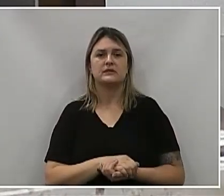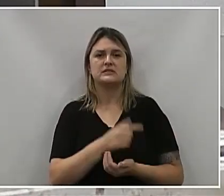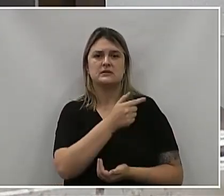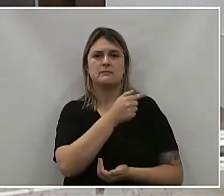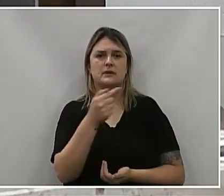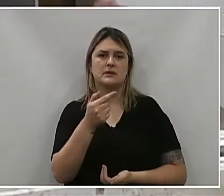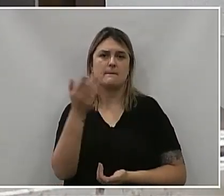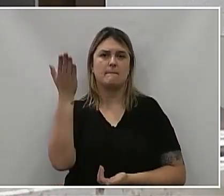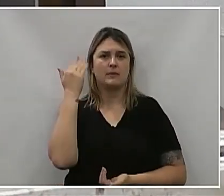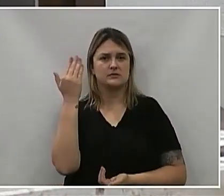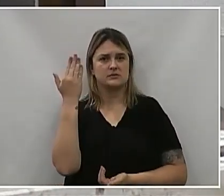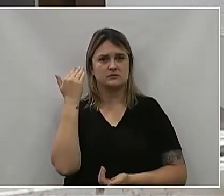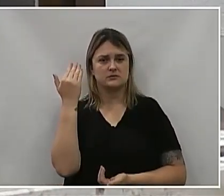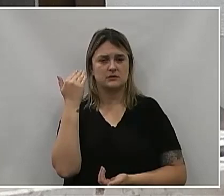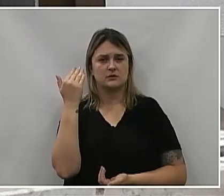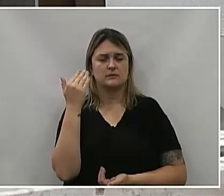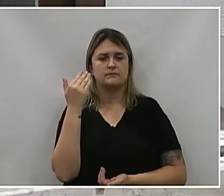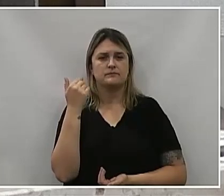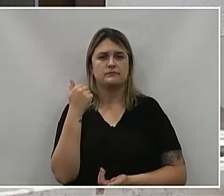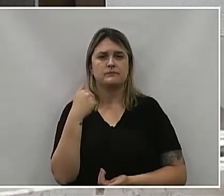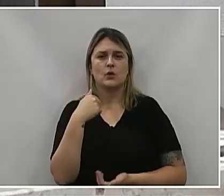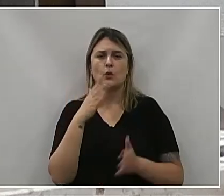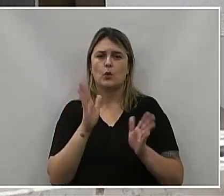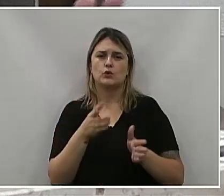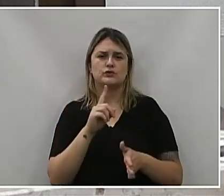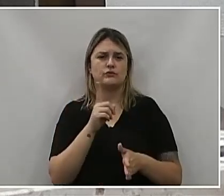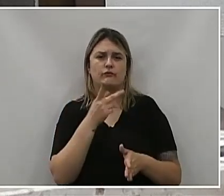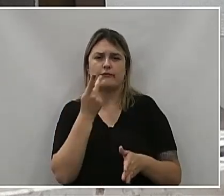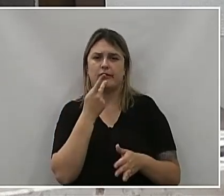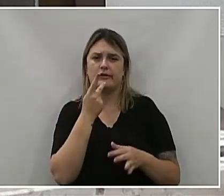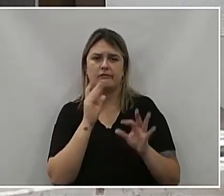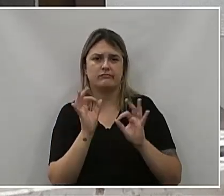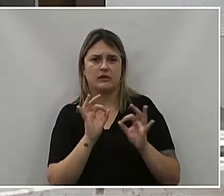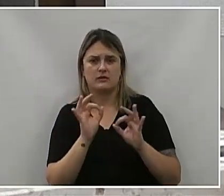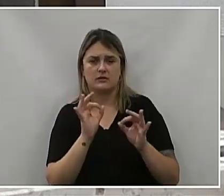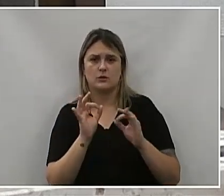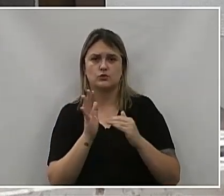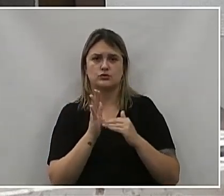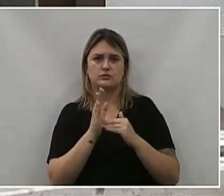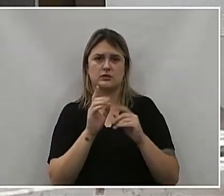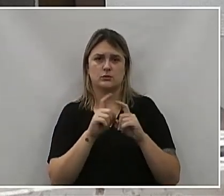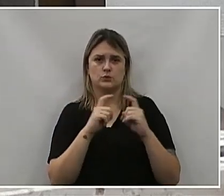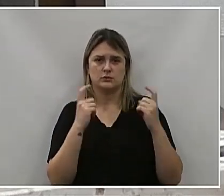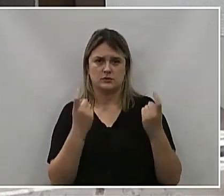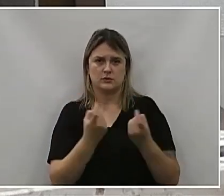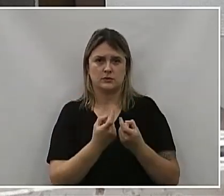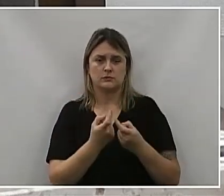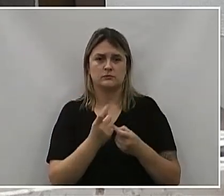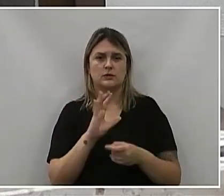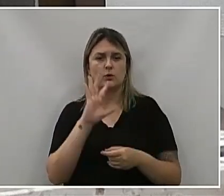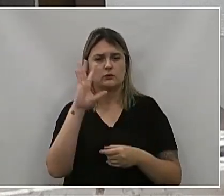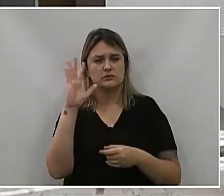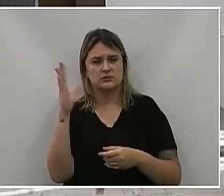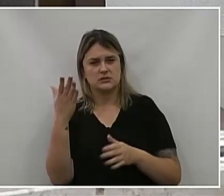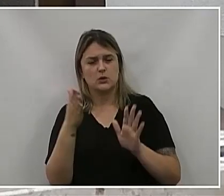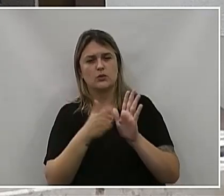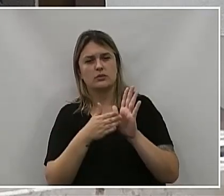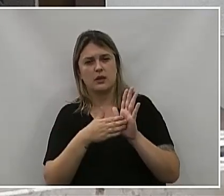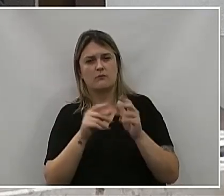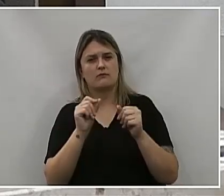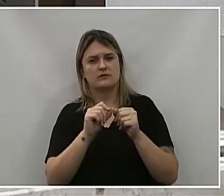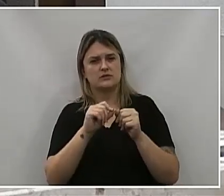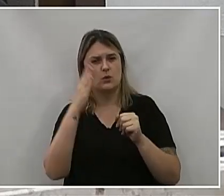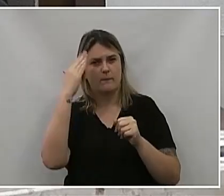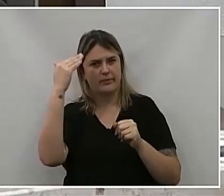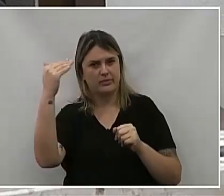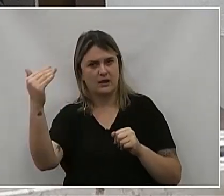semana passada. Não fiz o pronunciamento na última sessão, tivemos bastante as